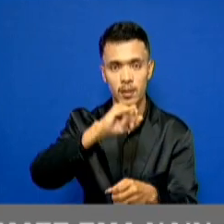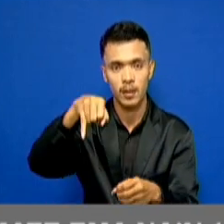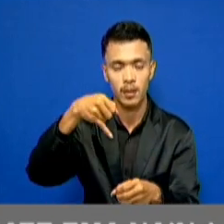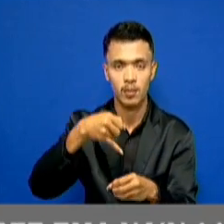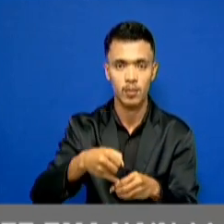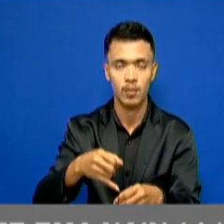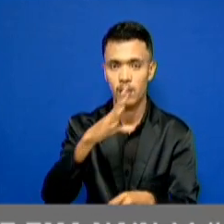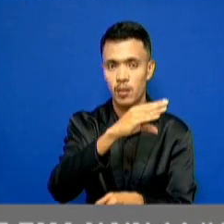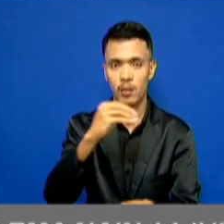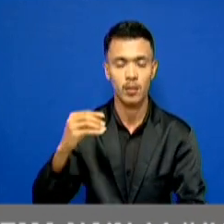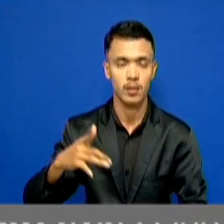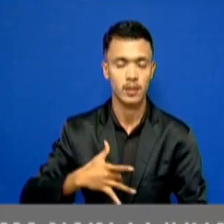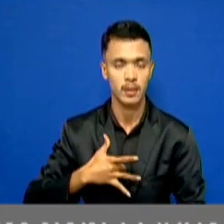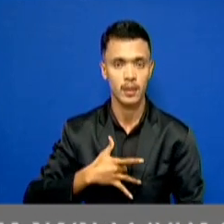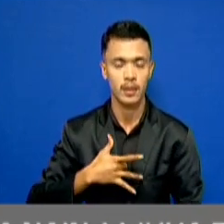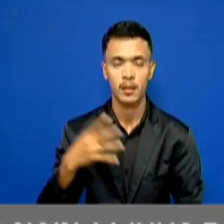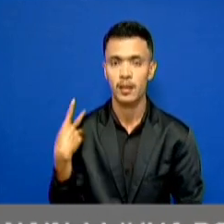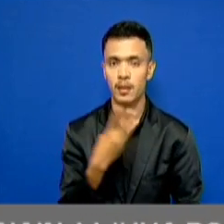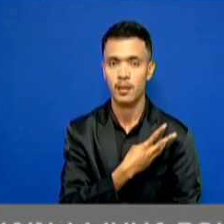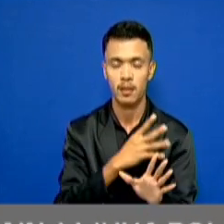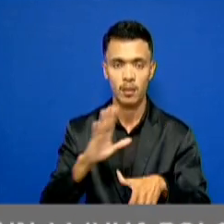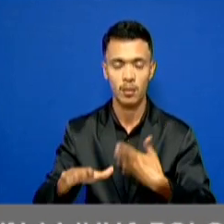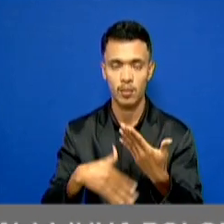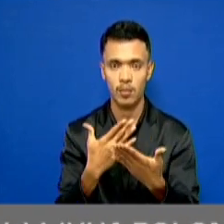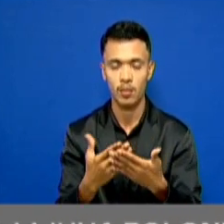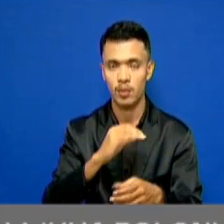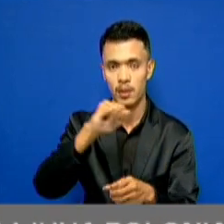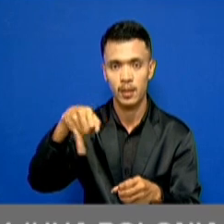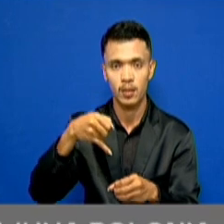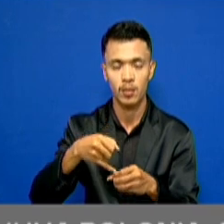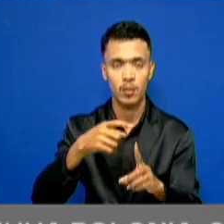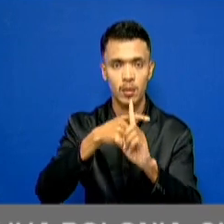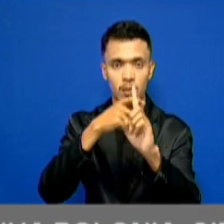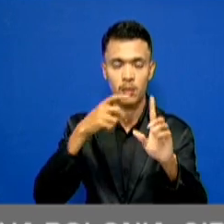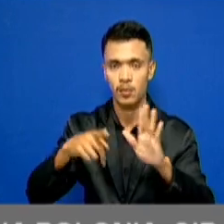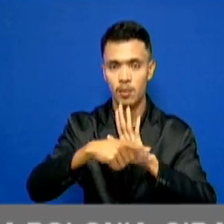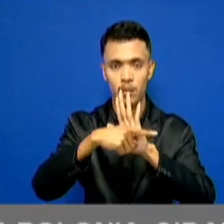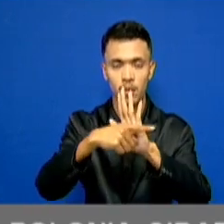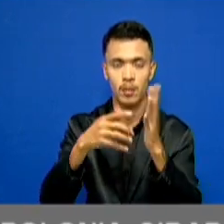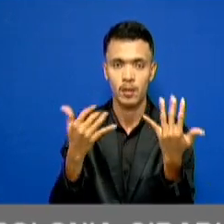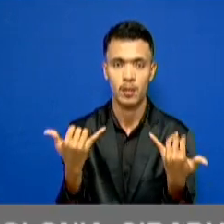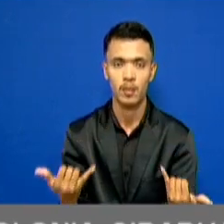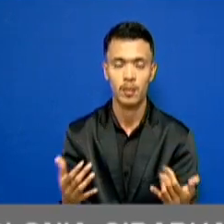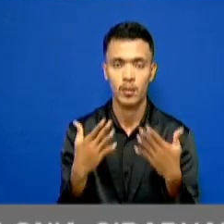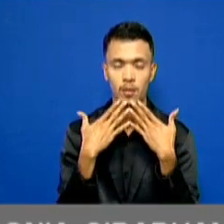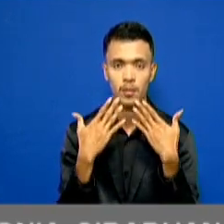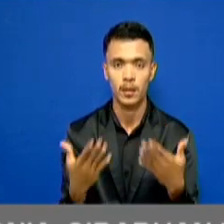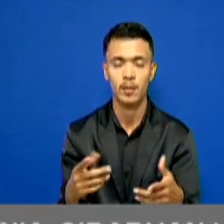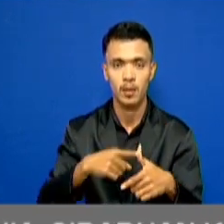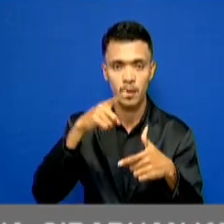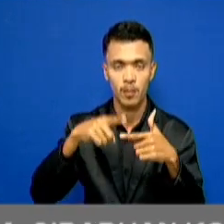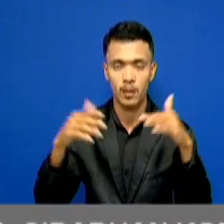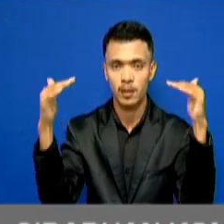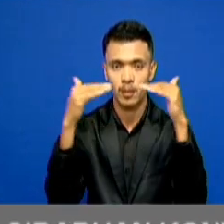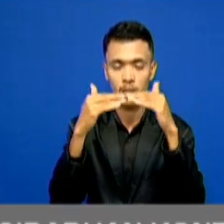e se sente que a todo se parte do se promoção. Obrigado, Vara. Perante o surmuto entre a